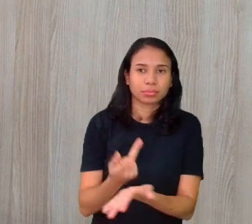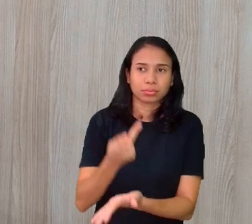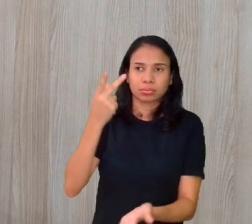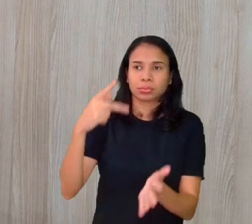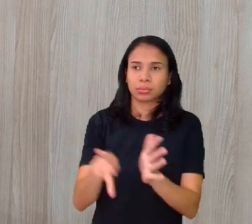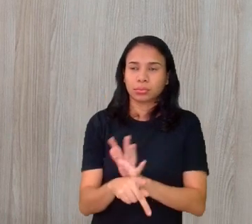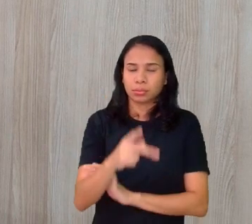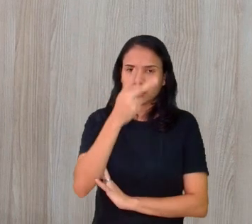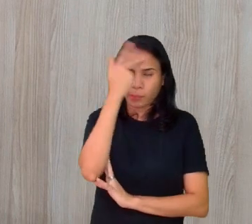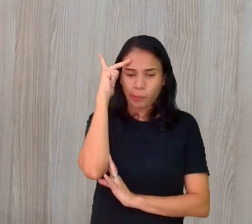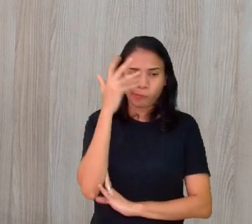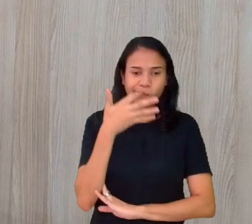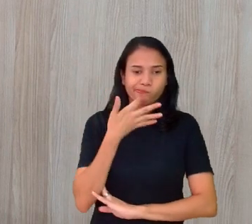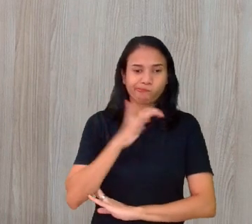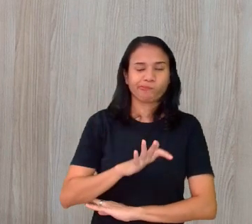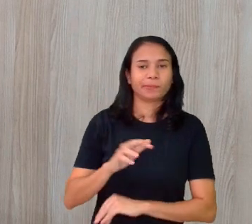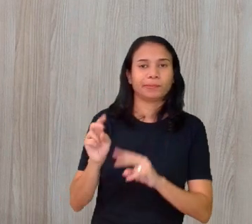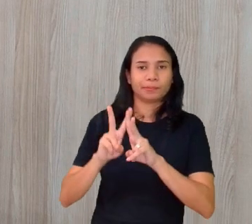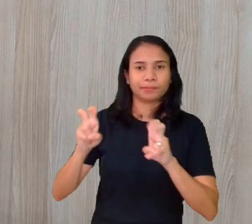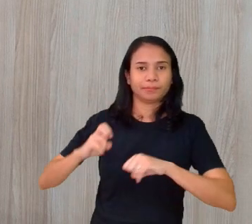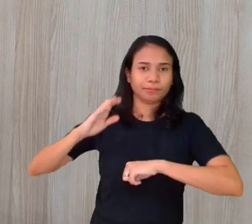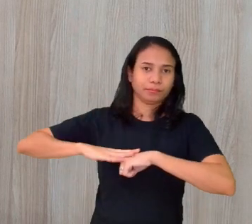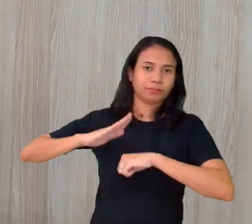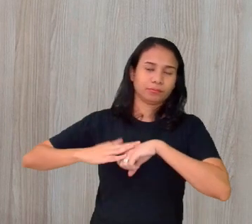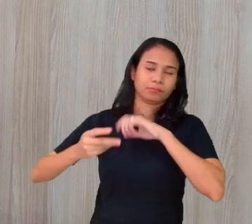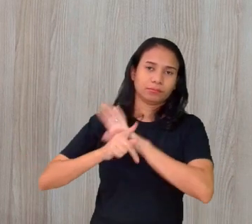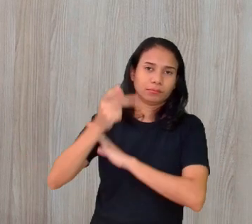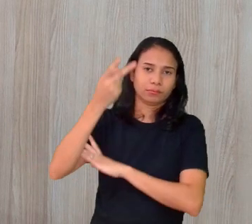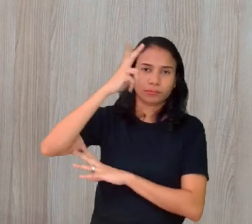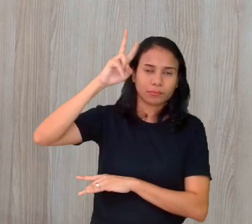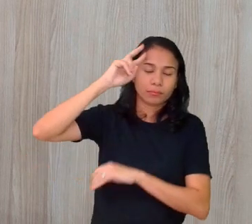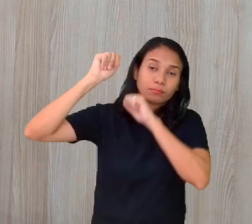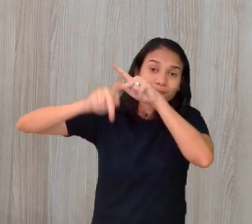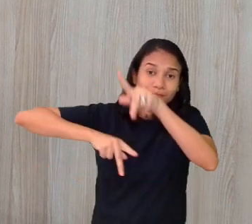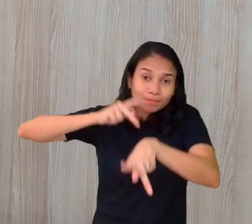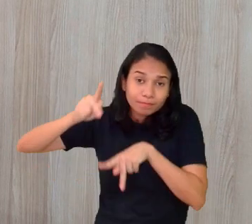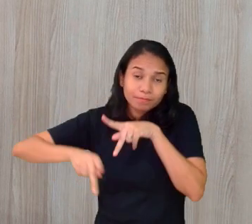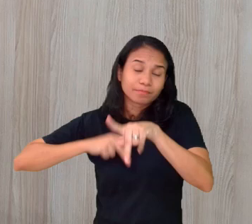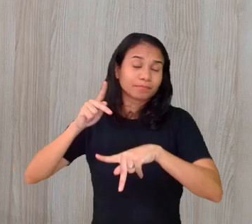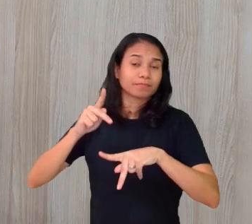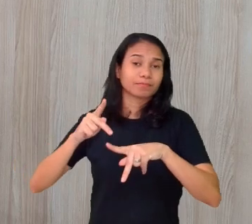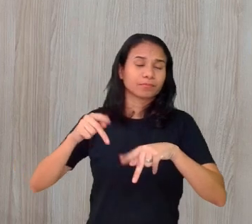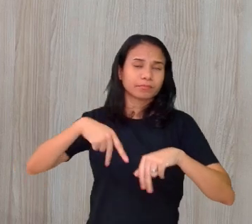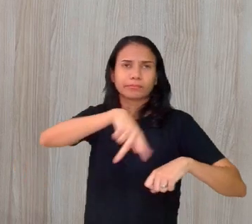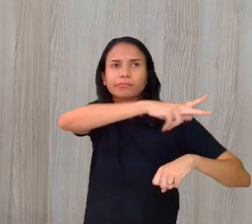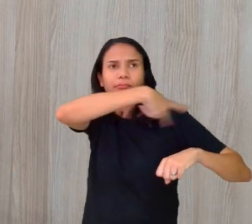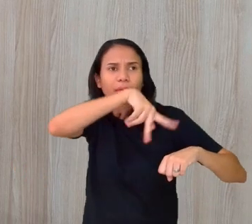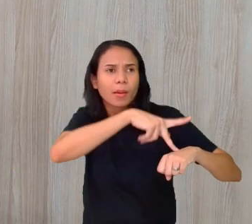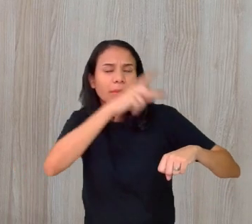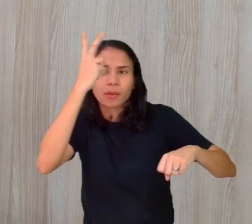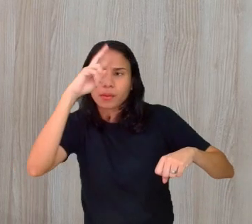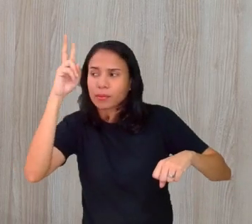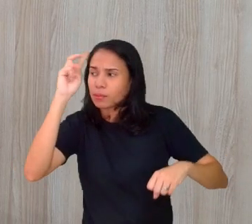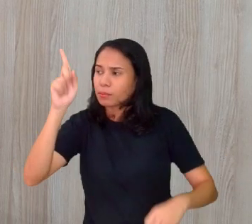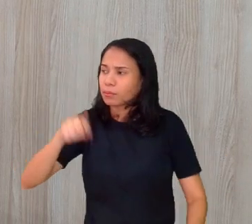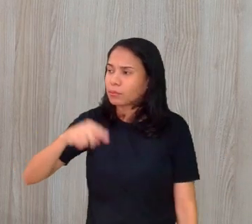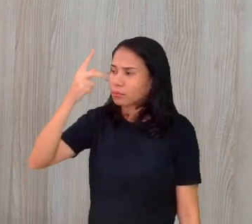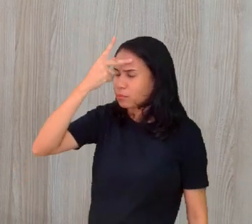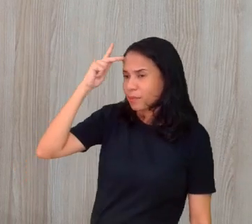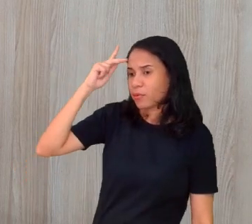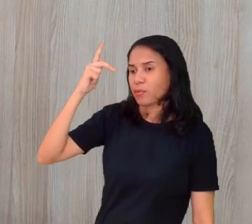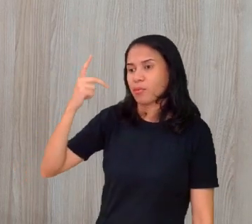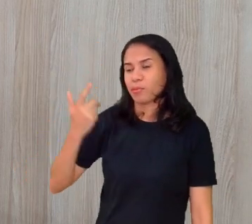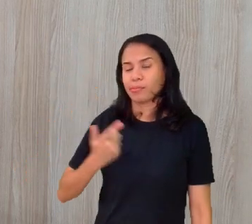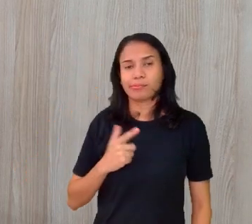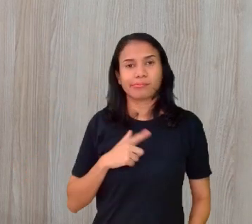pessoa que não conhece a respeito da história do seu povo, a história do seu país. É uma pessoa que